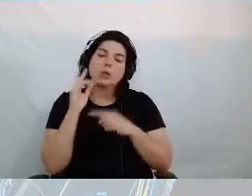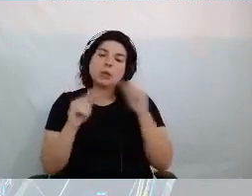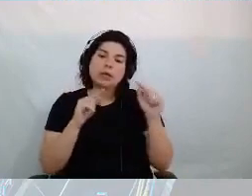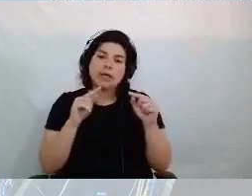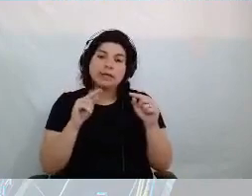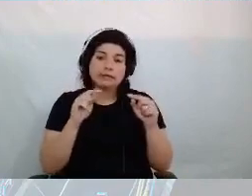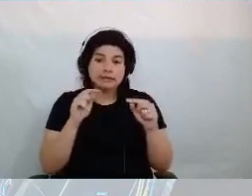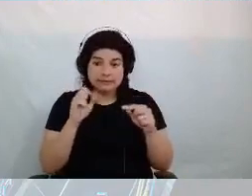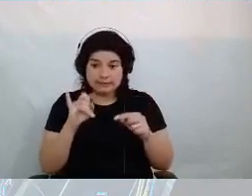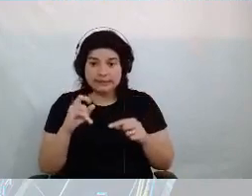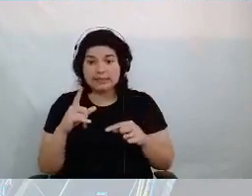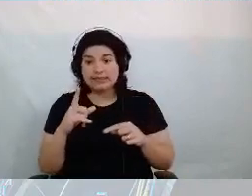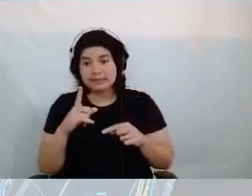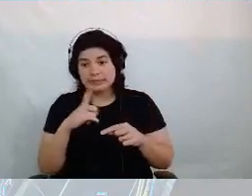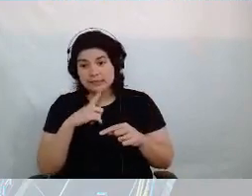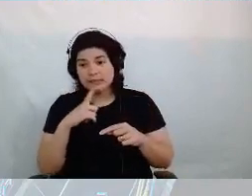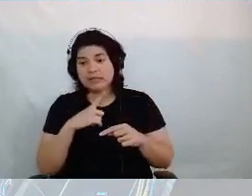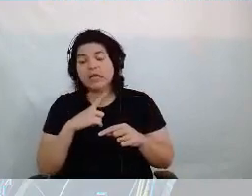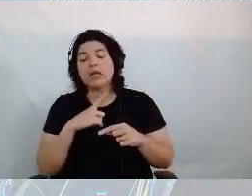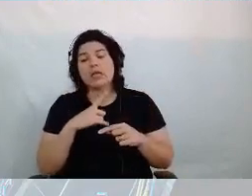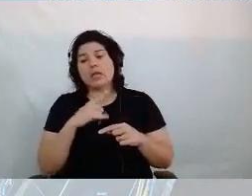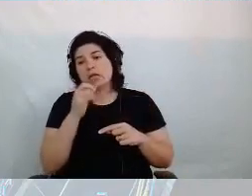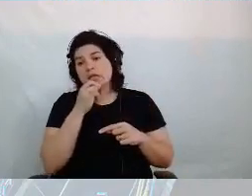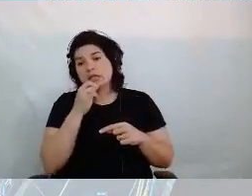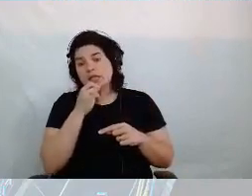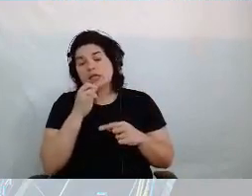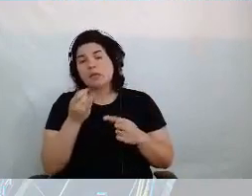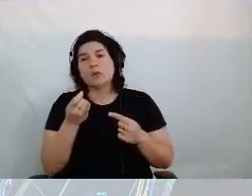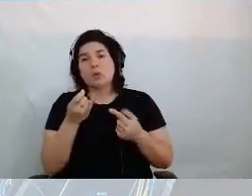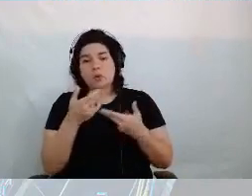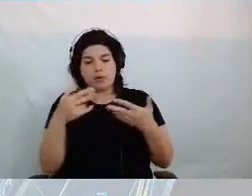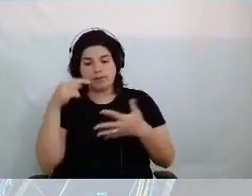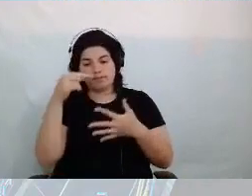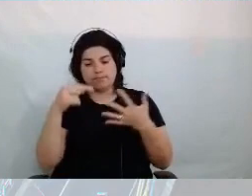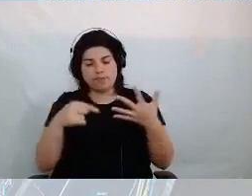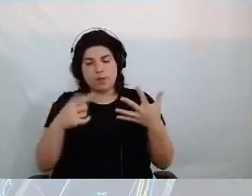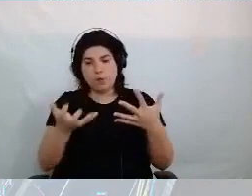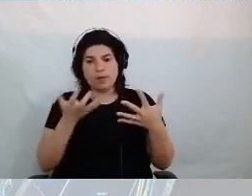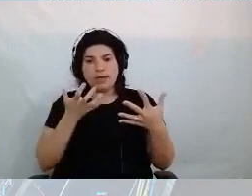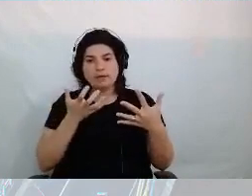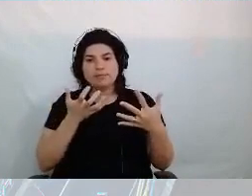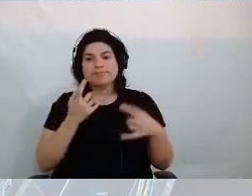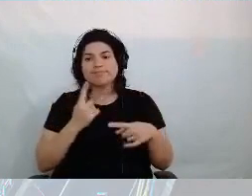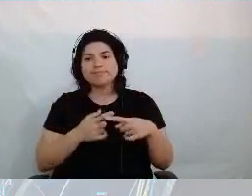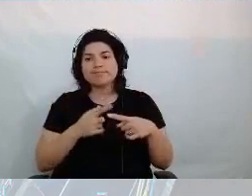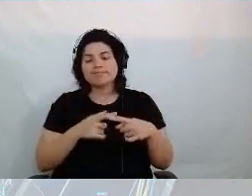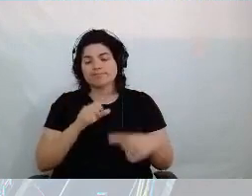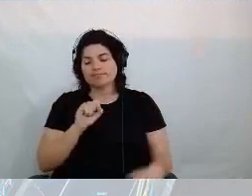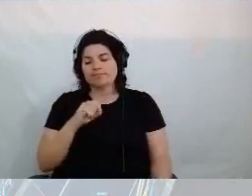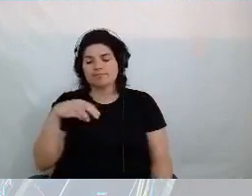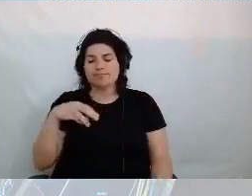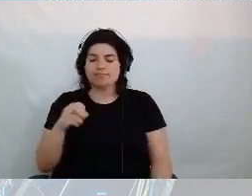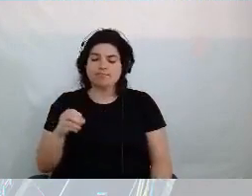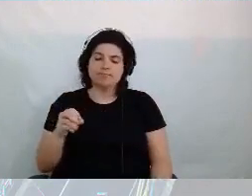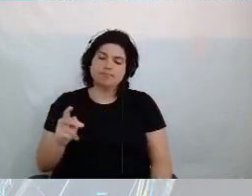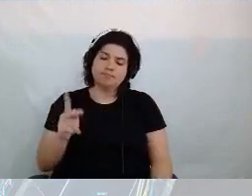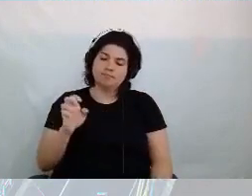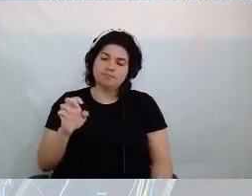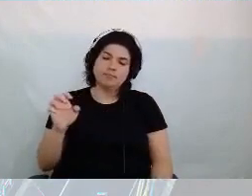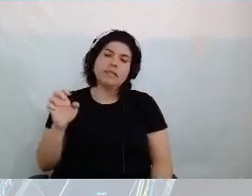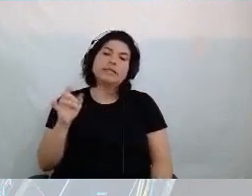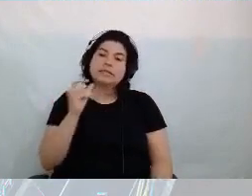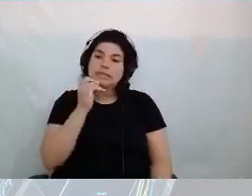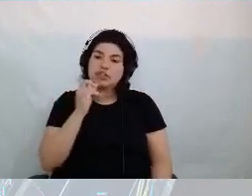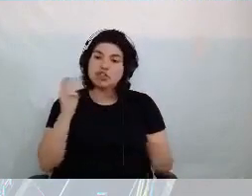estou ali queimando a largada com relação aos critérios que eu quero buscar. Porque se no smoke testing eu já observo que, com uma carga